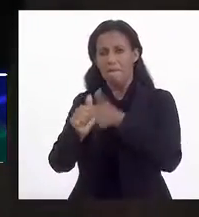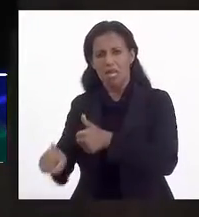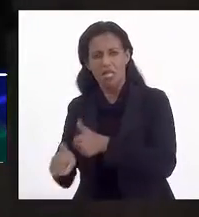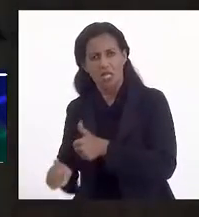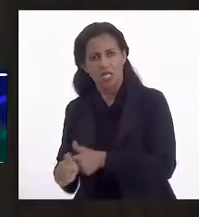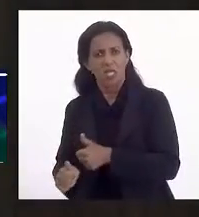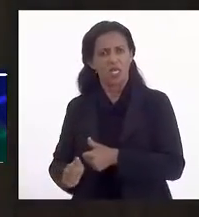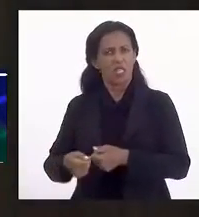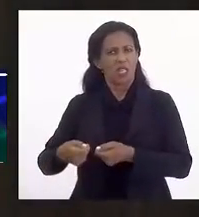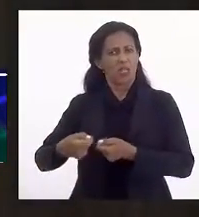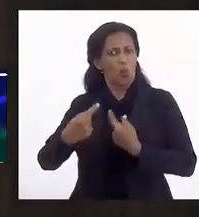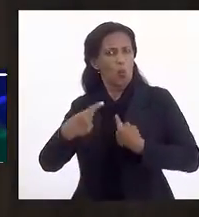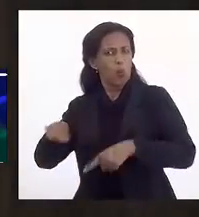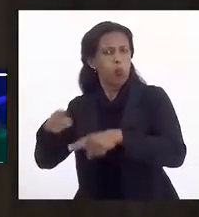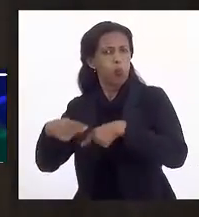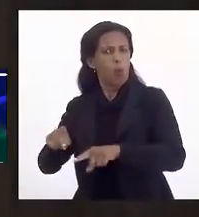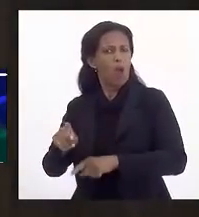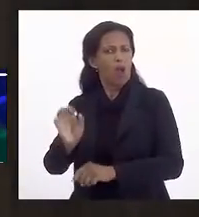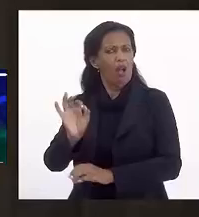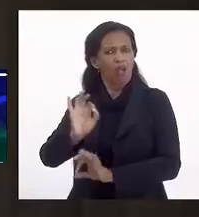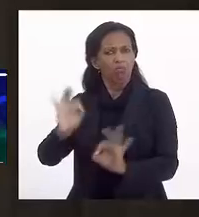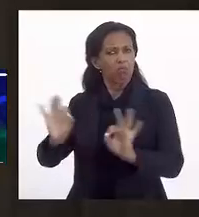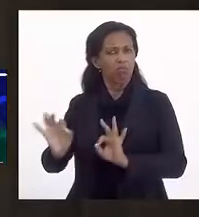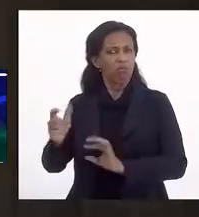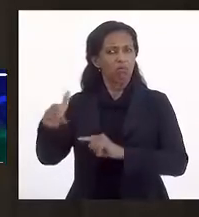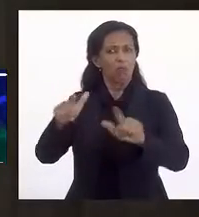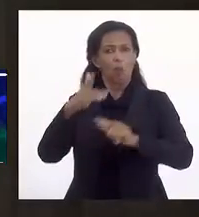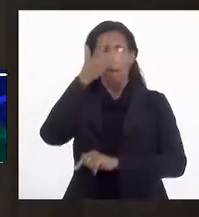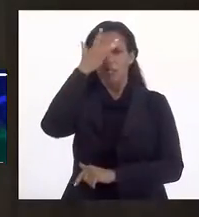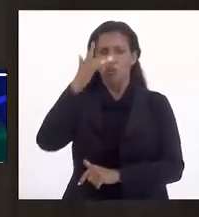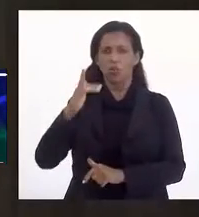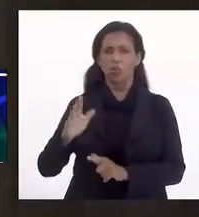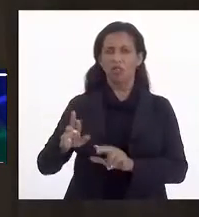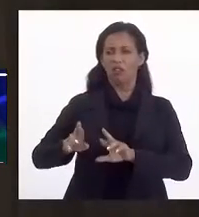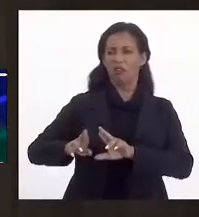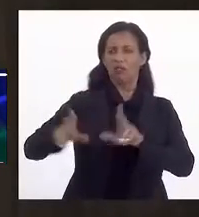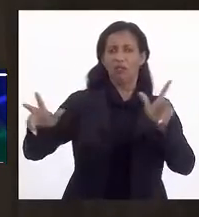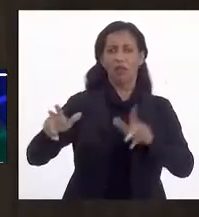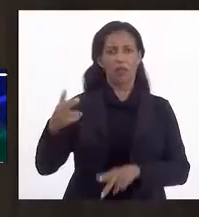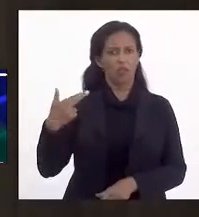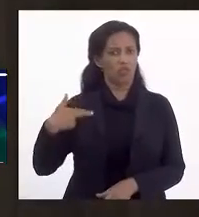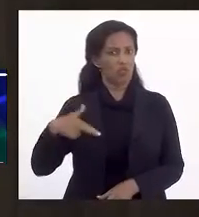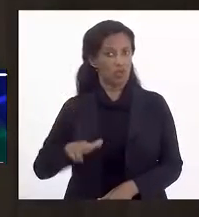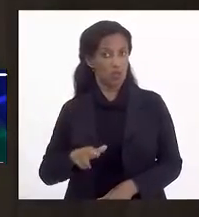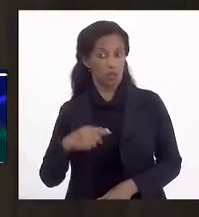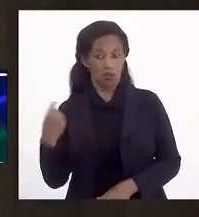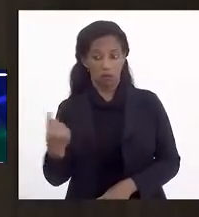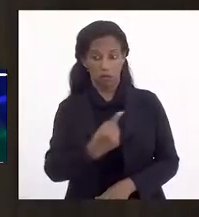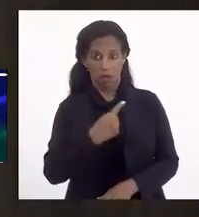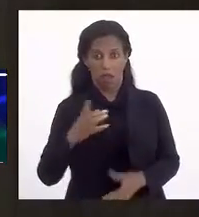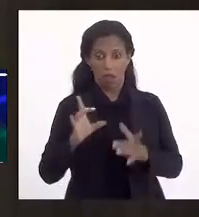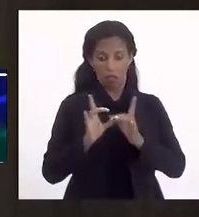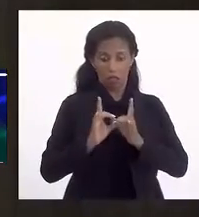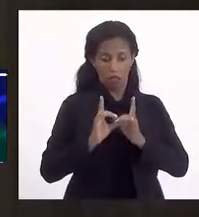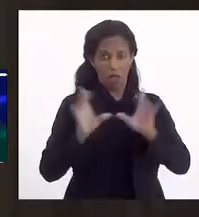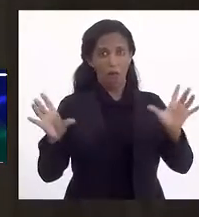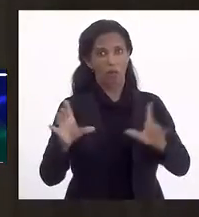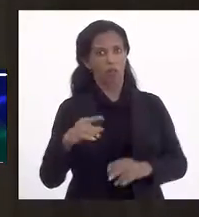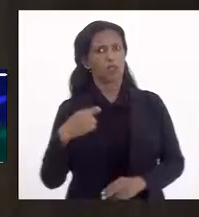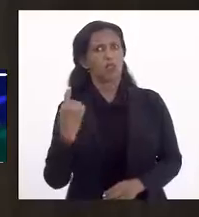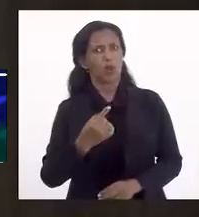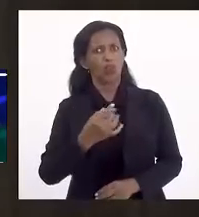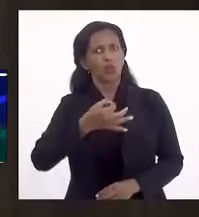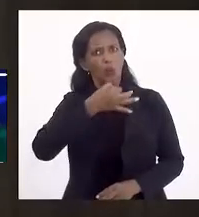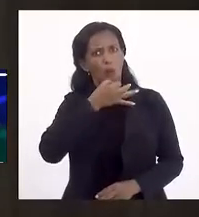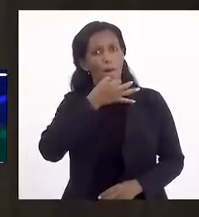maltratar nenhuma pessoa que tenha qualquer outra religião. Mas nós, na democracia, podemos opinar, e graças a Deus, por isso